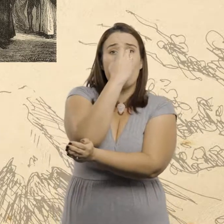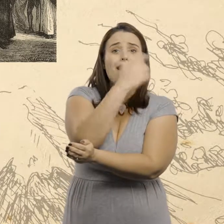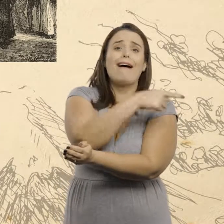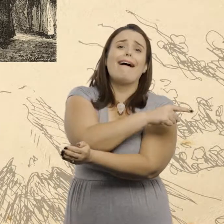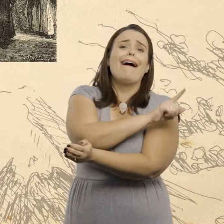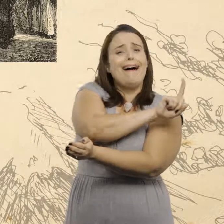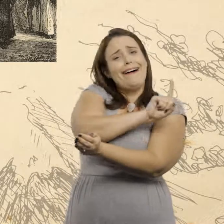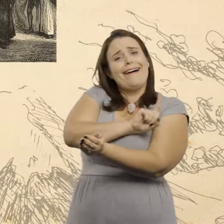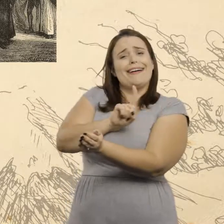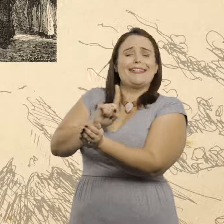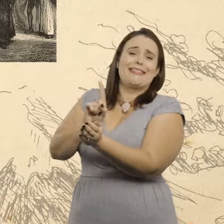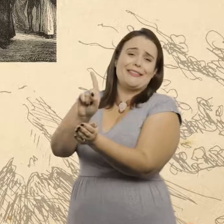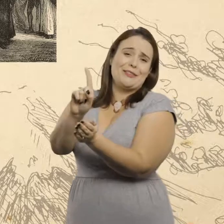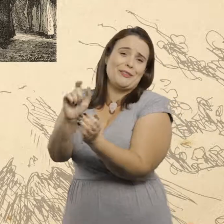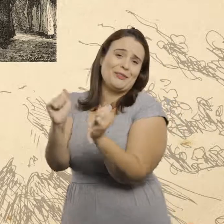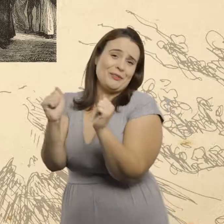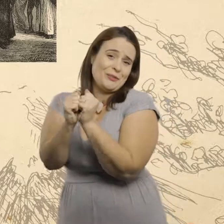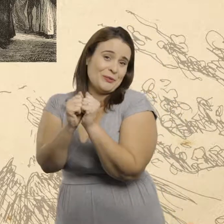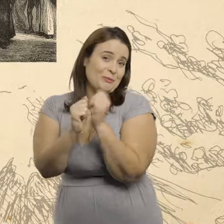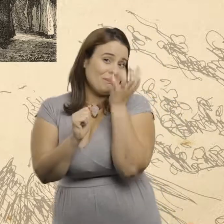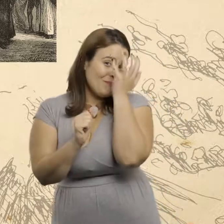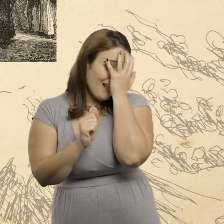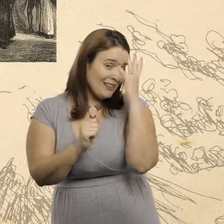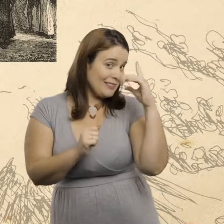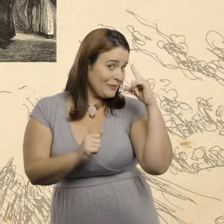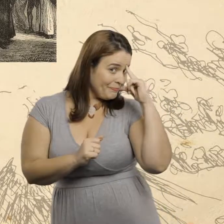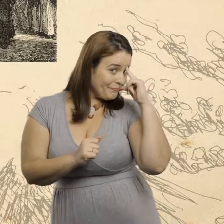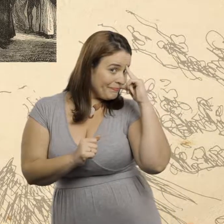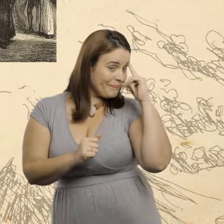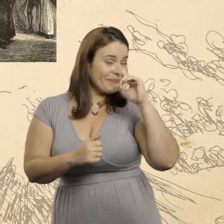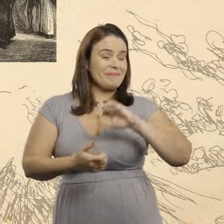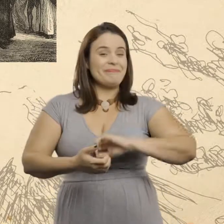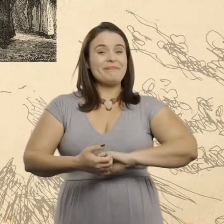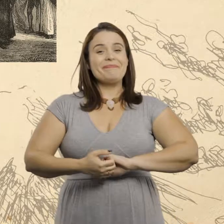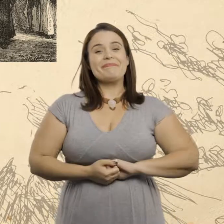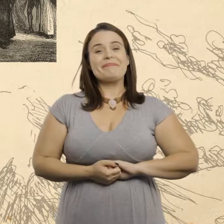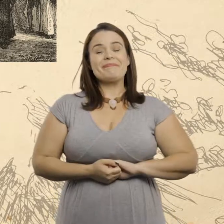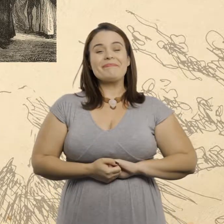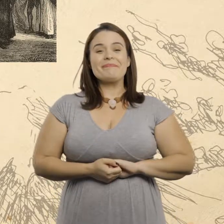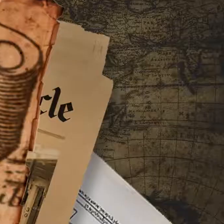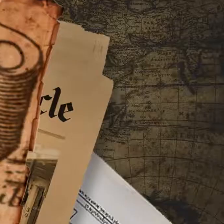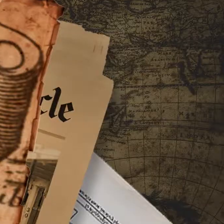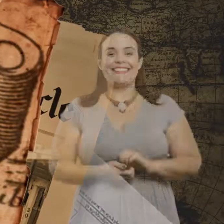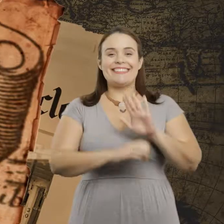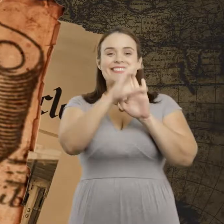Ele ainda estava fantasiado com a roupa do circo e com a máscara de nariz grande.